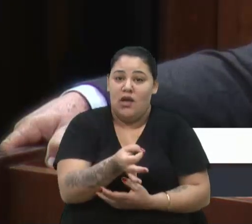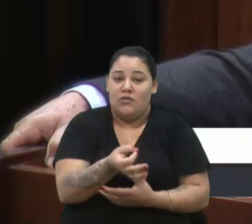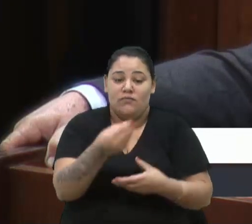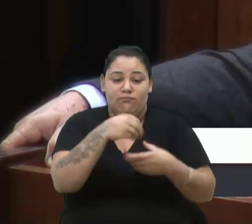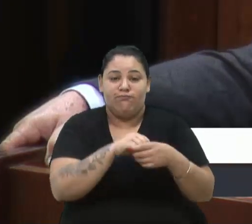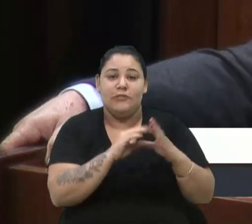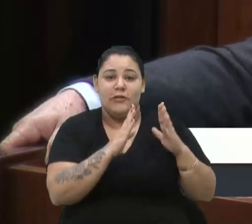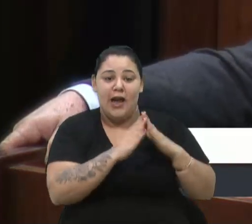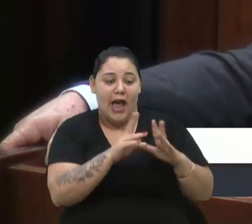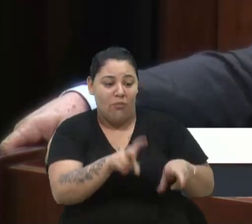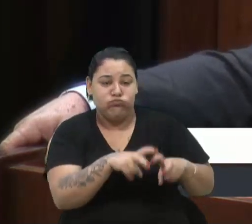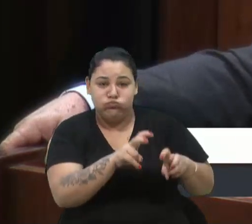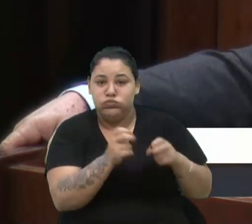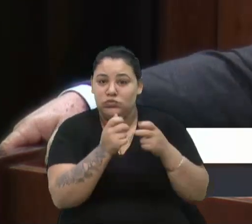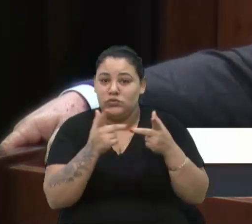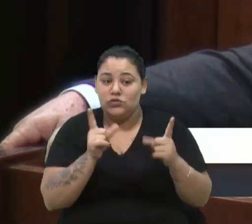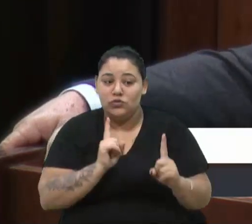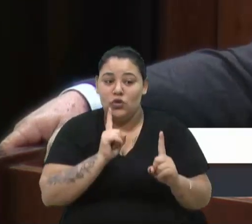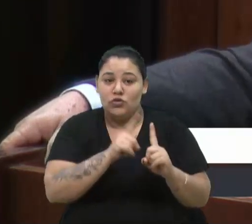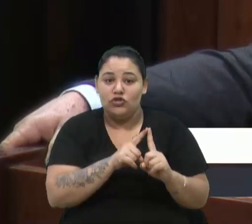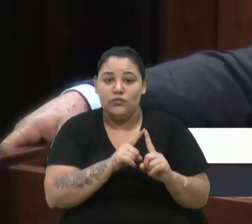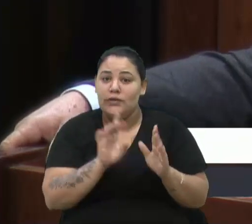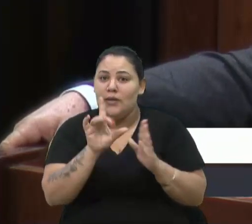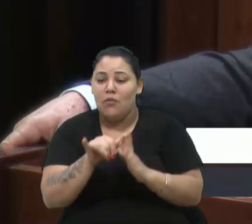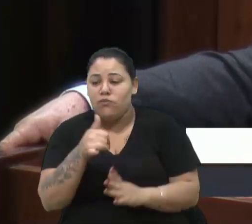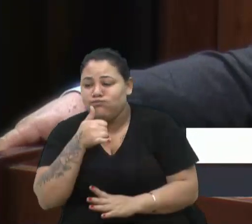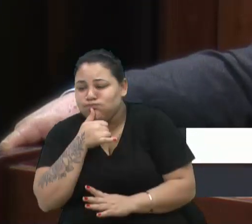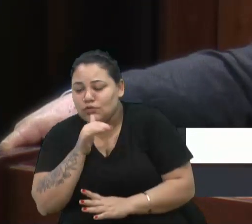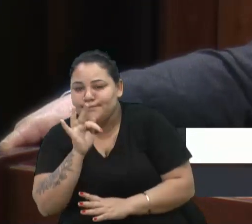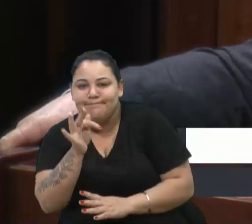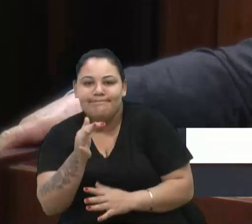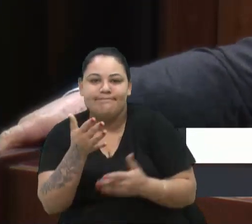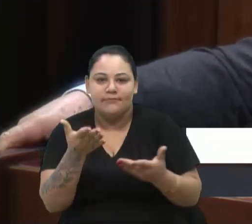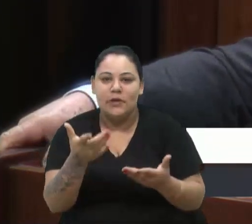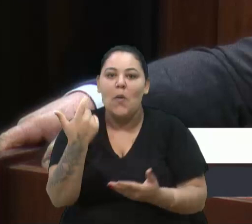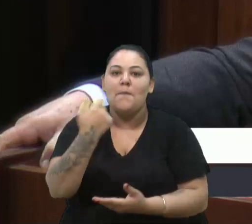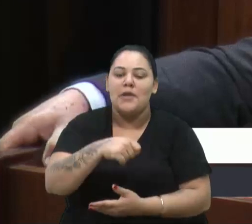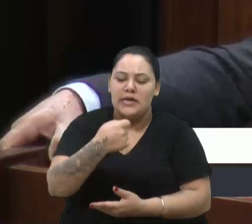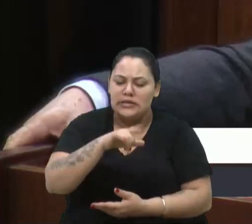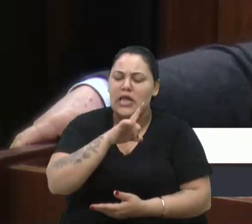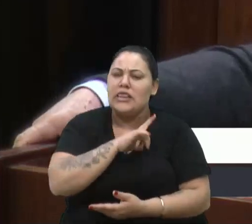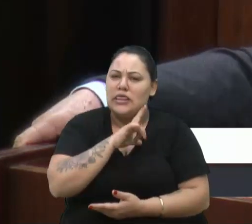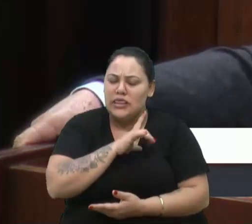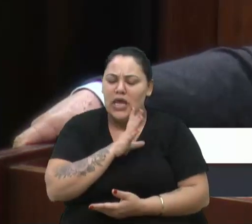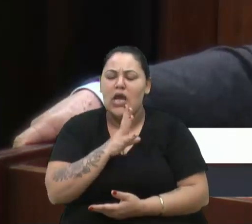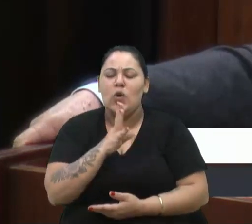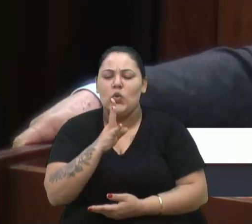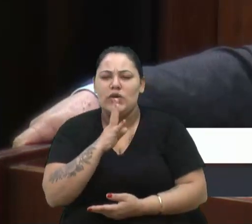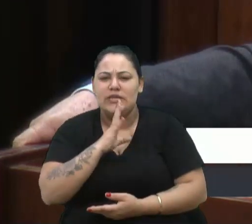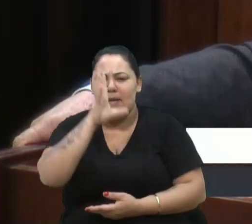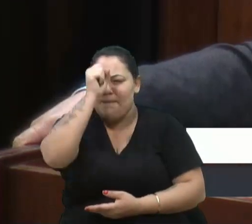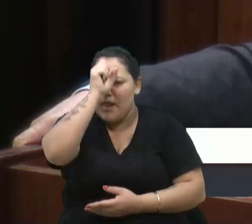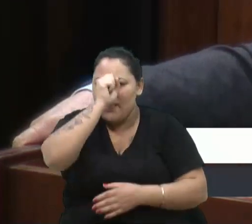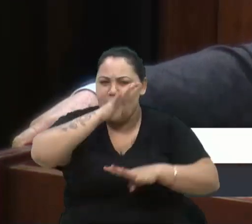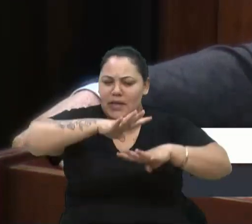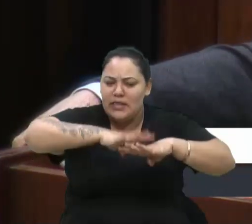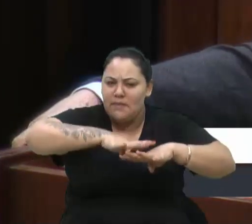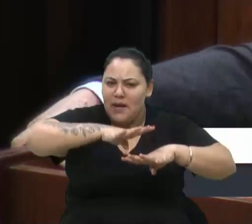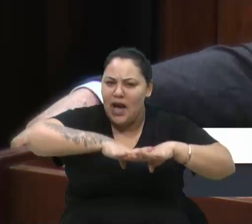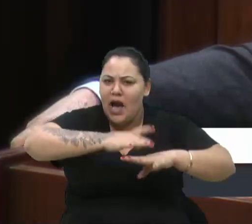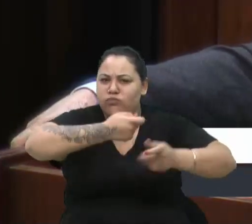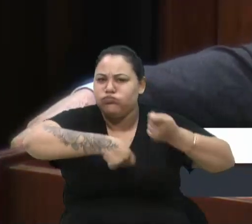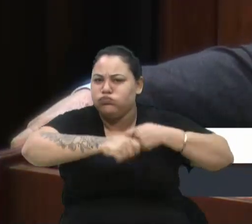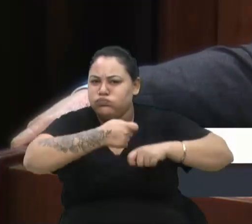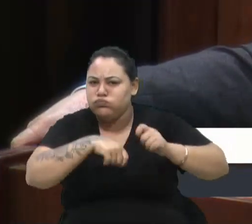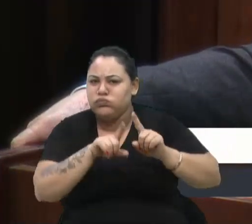no modo do Objetivo vai se frustrar ali na frente então precisa ver esse conhecimento esta prática